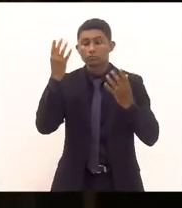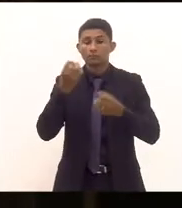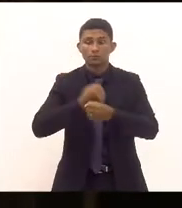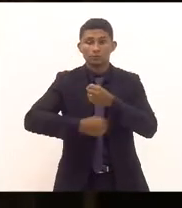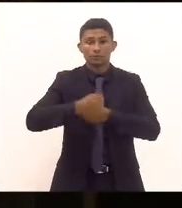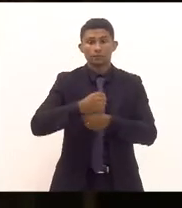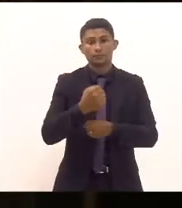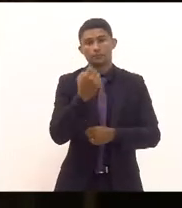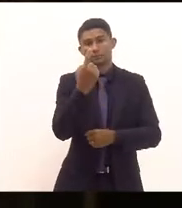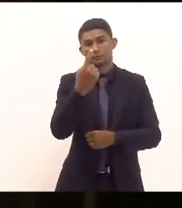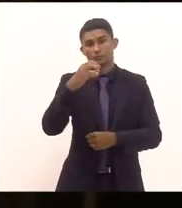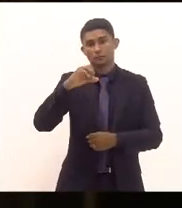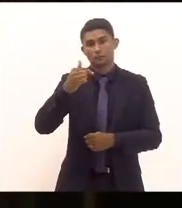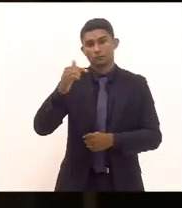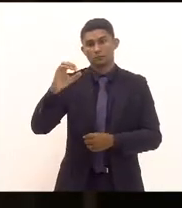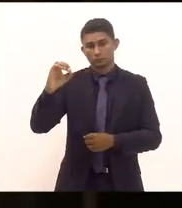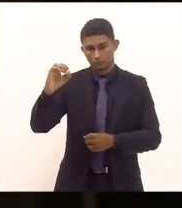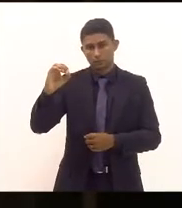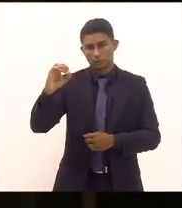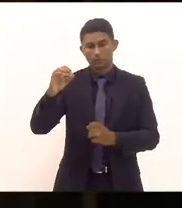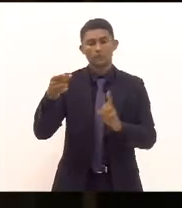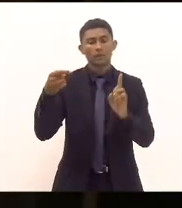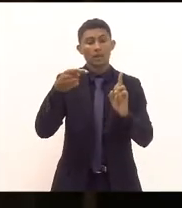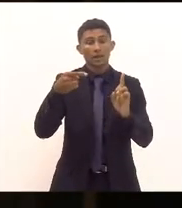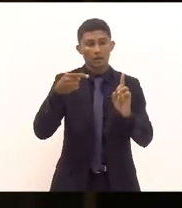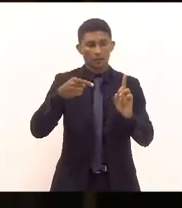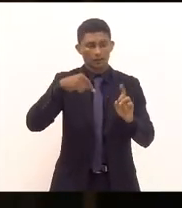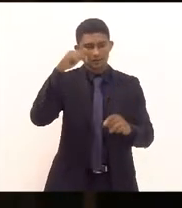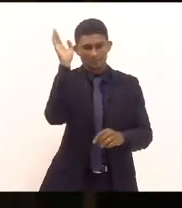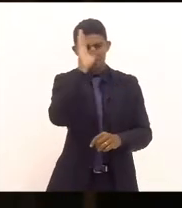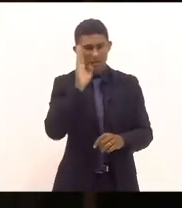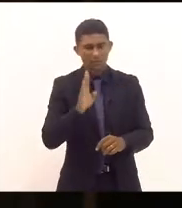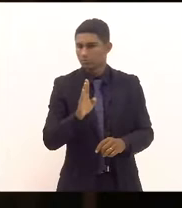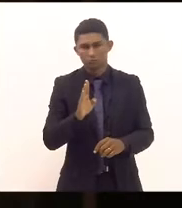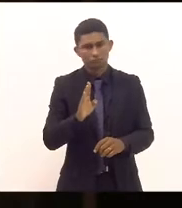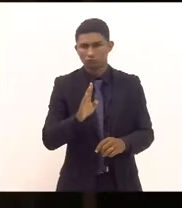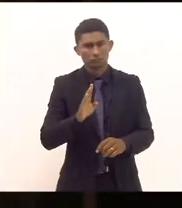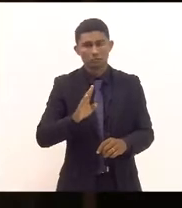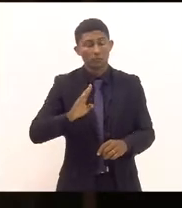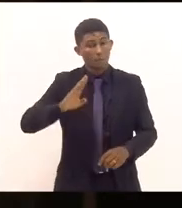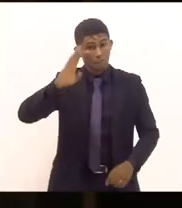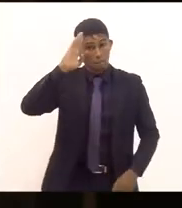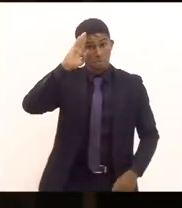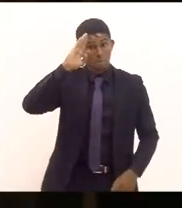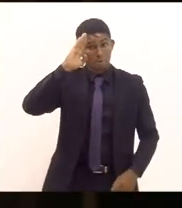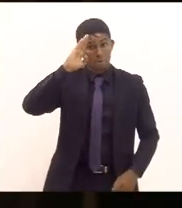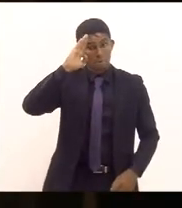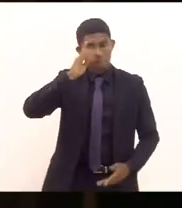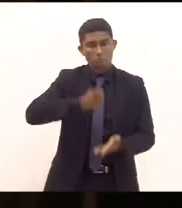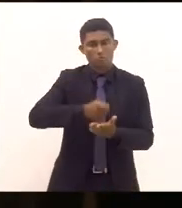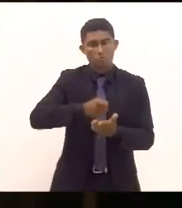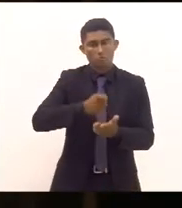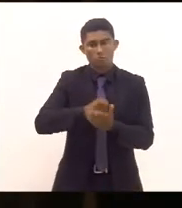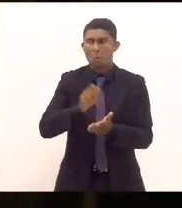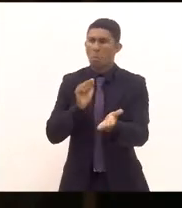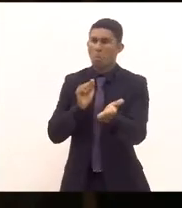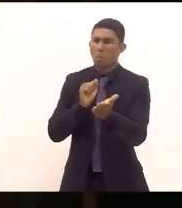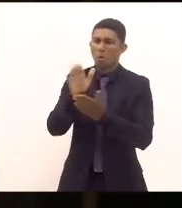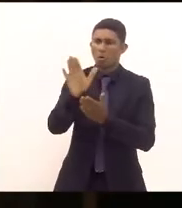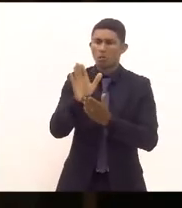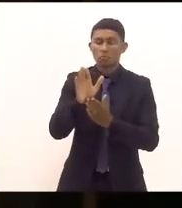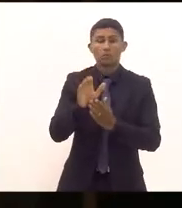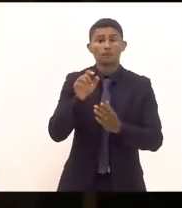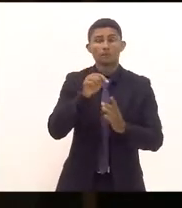1970 Há dois anos que ele estava fora do Brasil exilado pela ditadura militar ele faz uma pintura